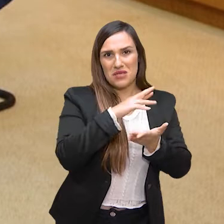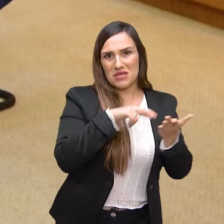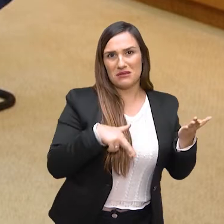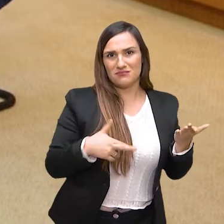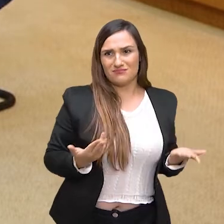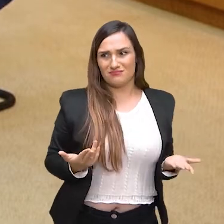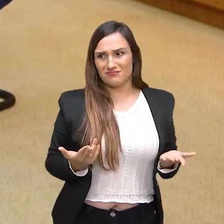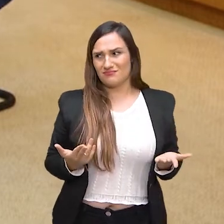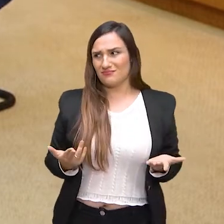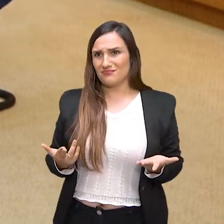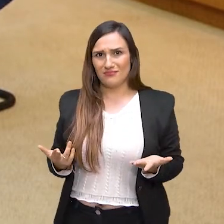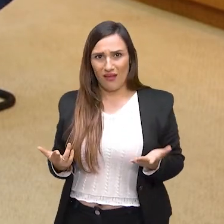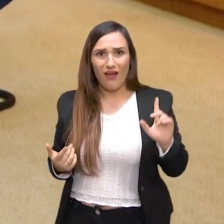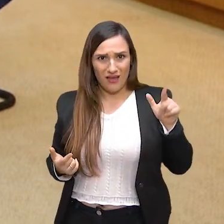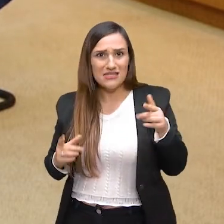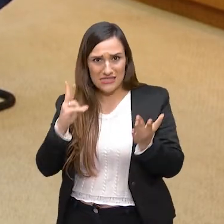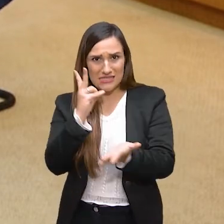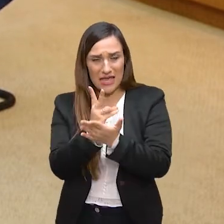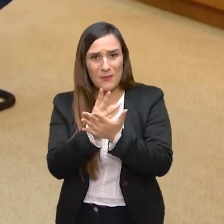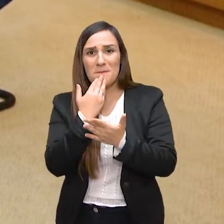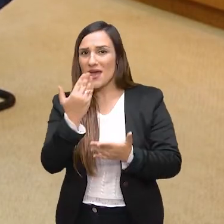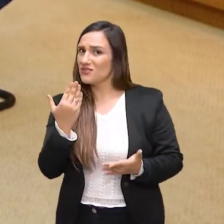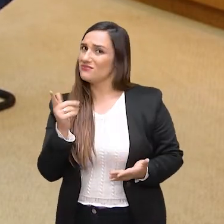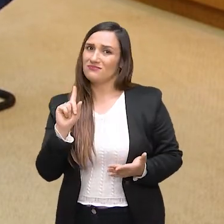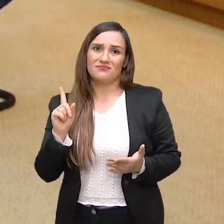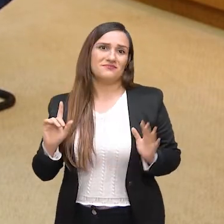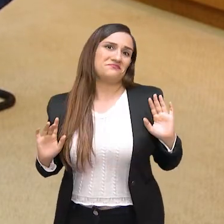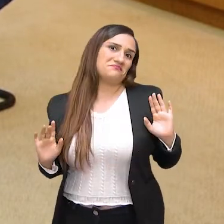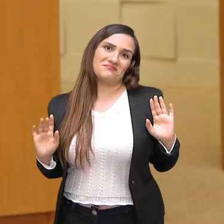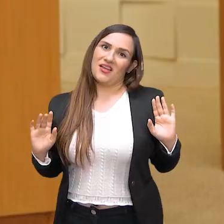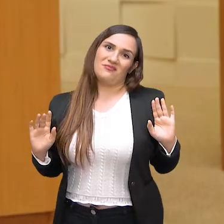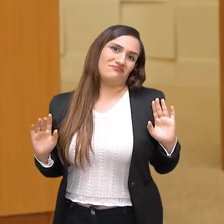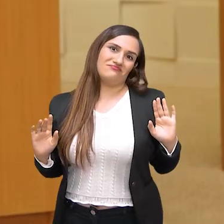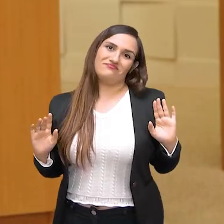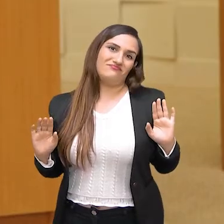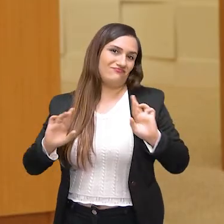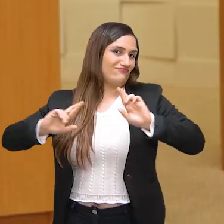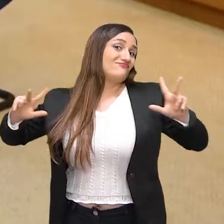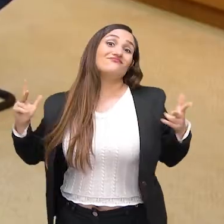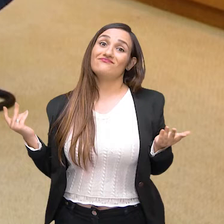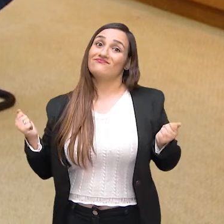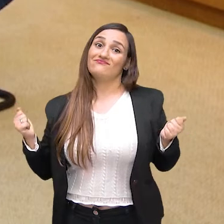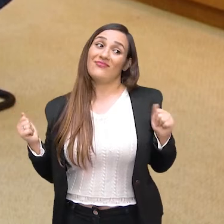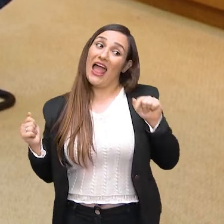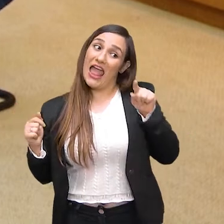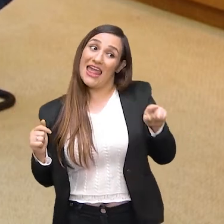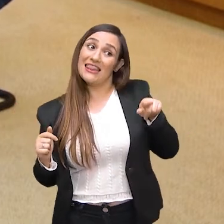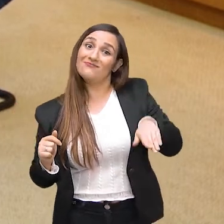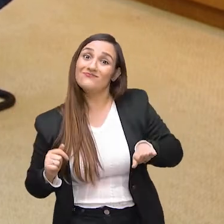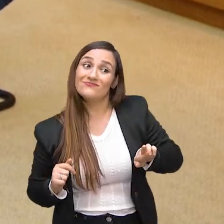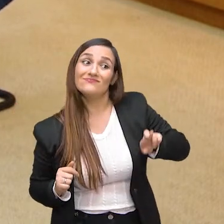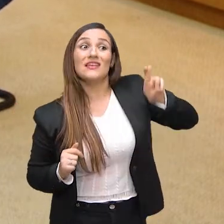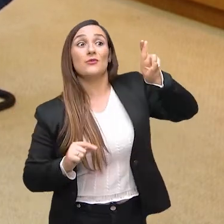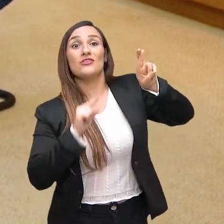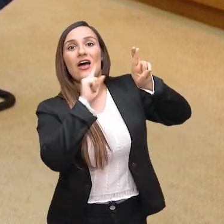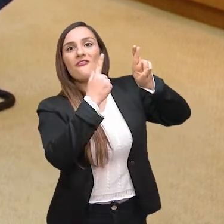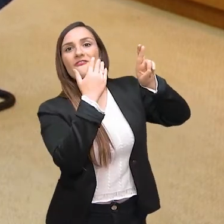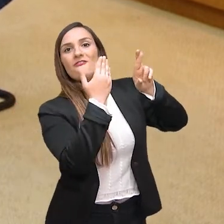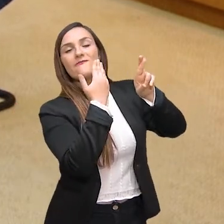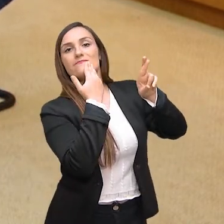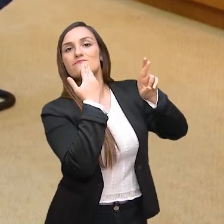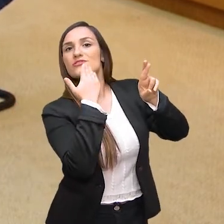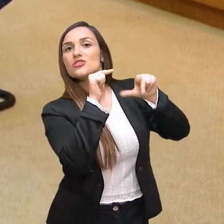Então, ele é um autor de um pedido perante o juiz. E esse pedido é feito contra alguém, que é